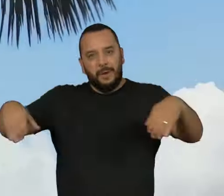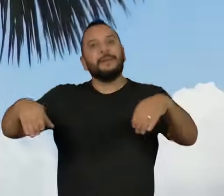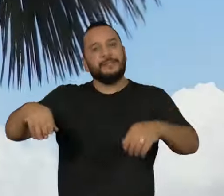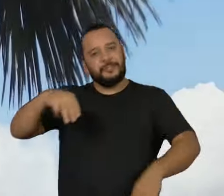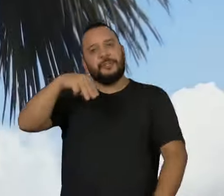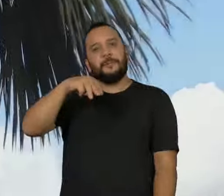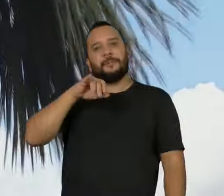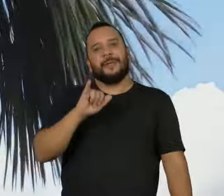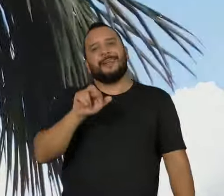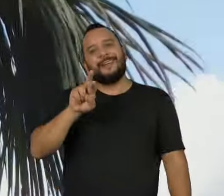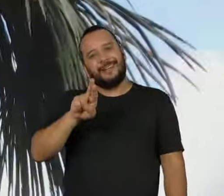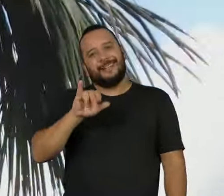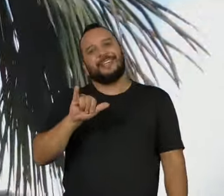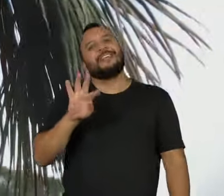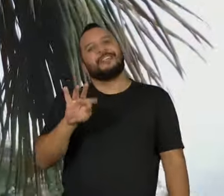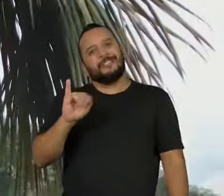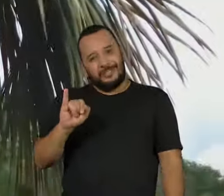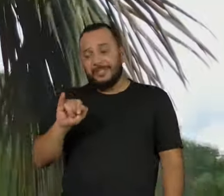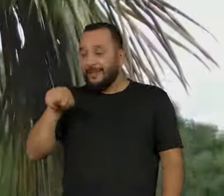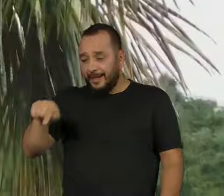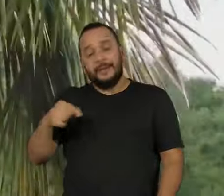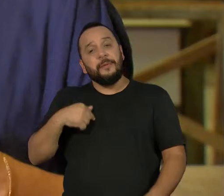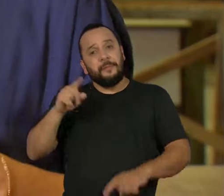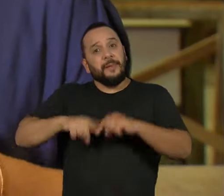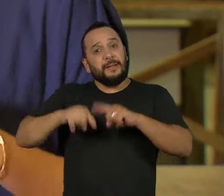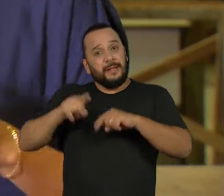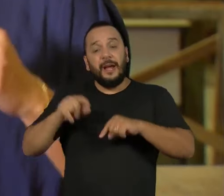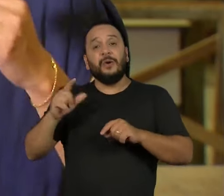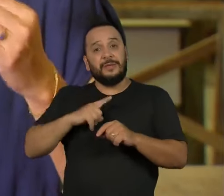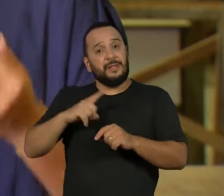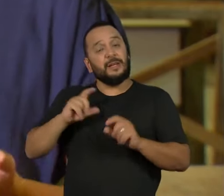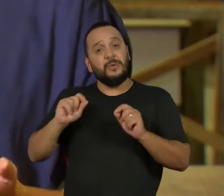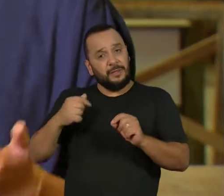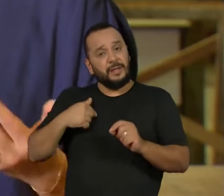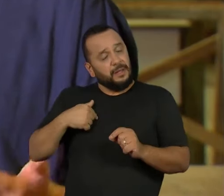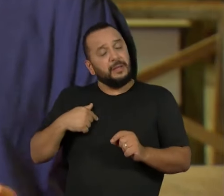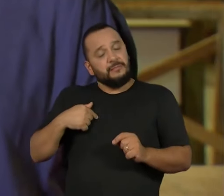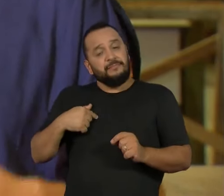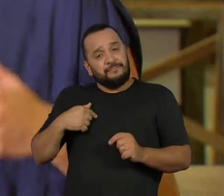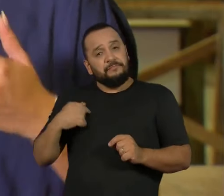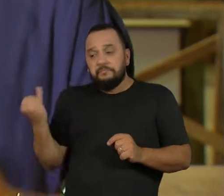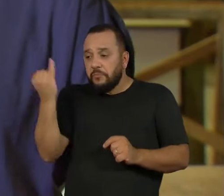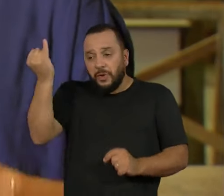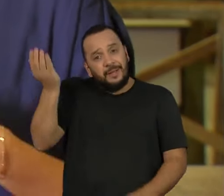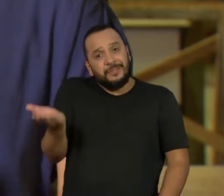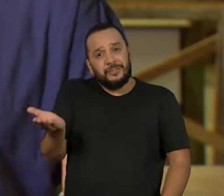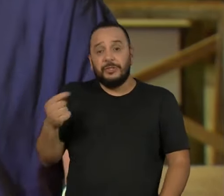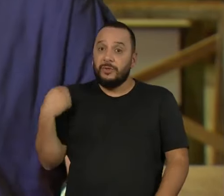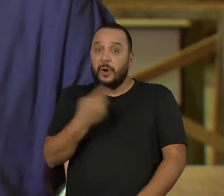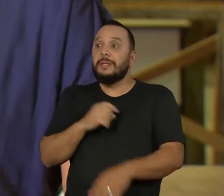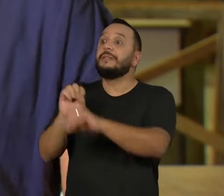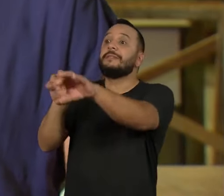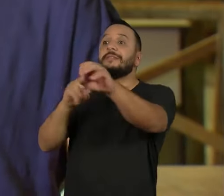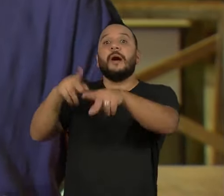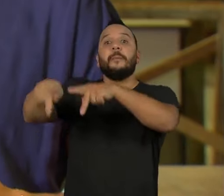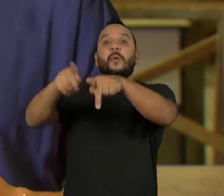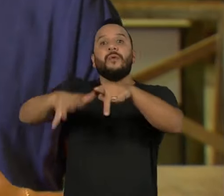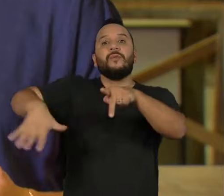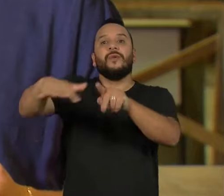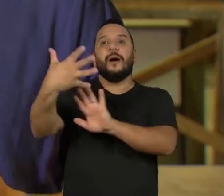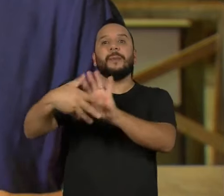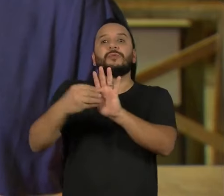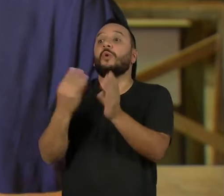assim, agregar valor ao material. A gente quer ensinar a população como fabricar esses painéis.